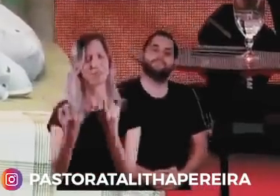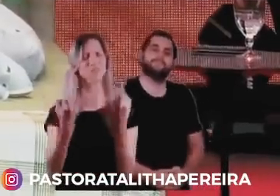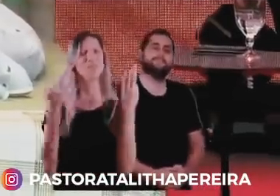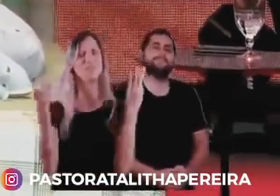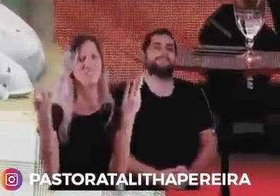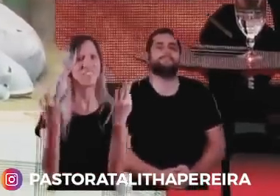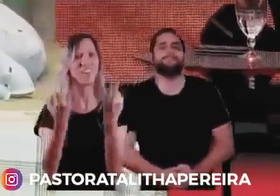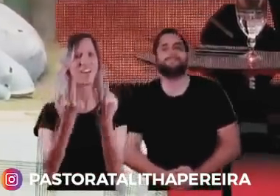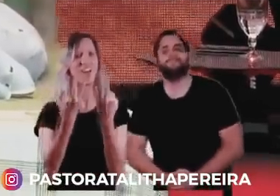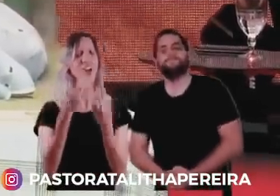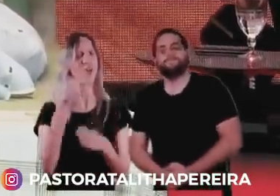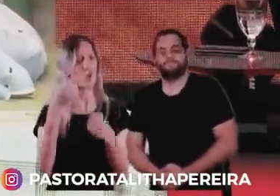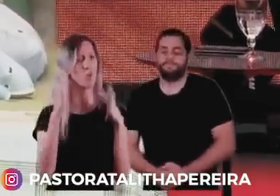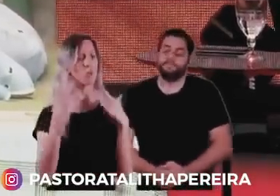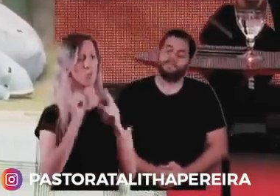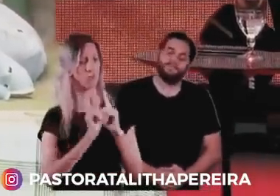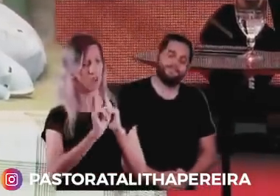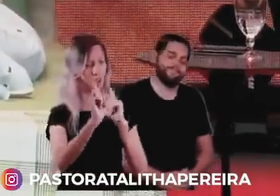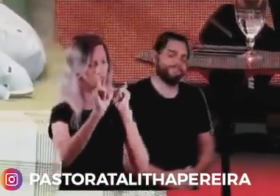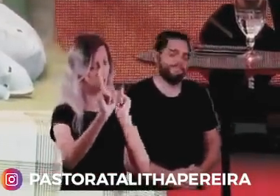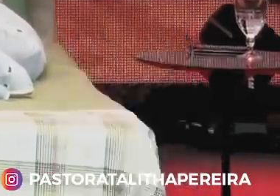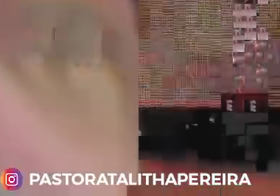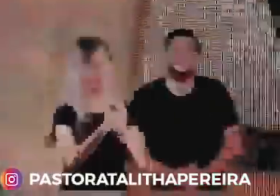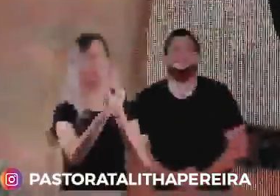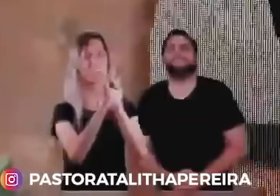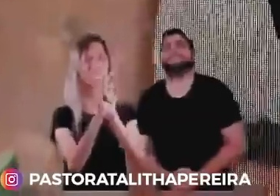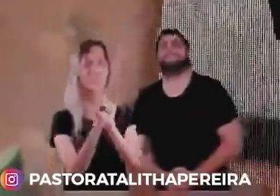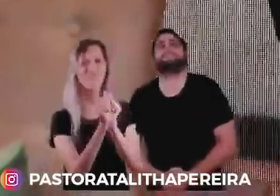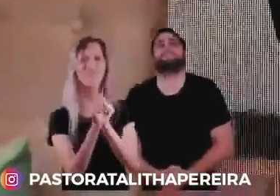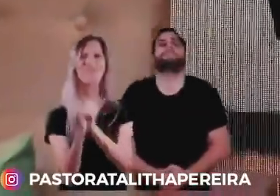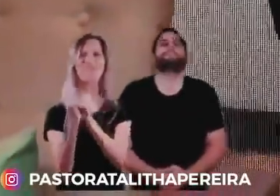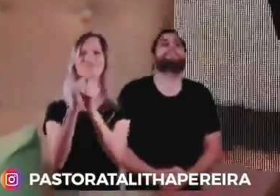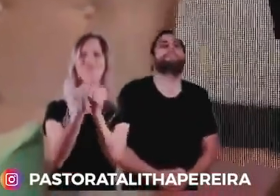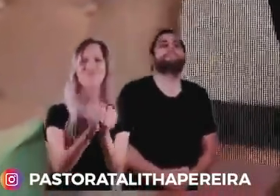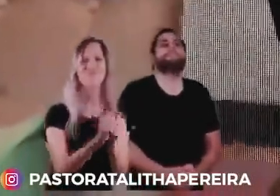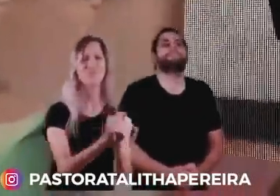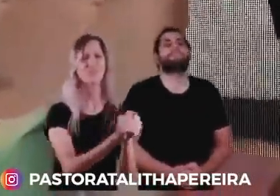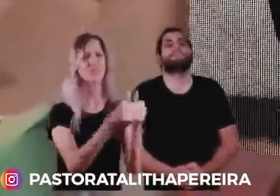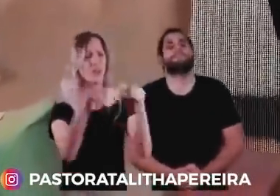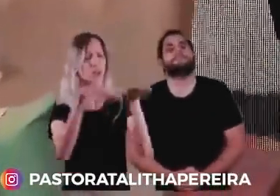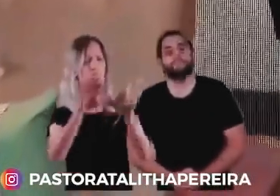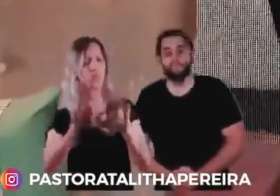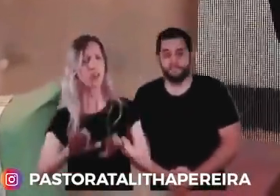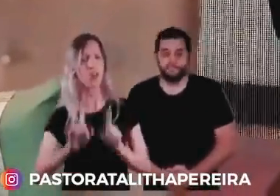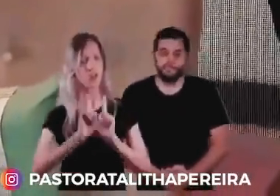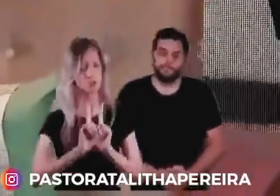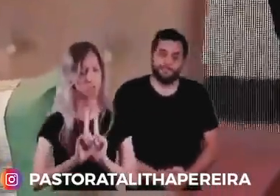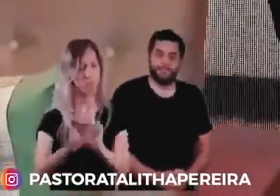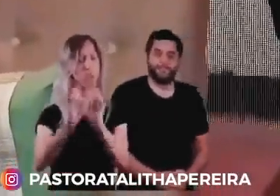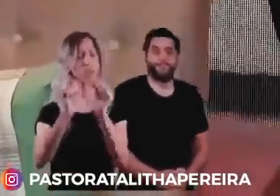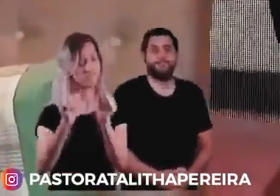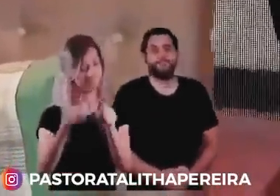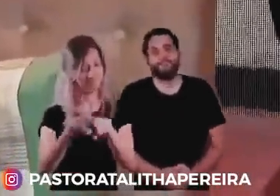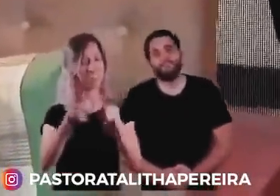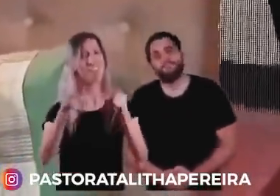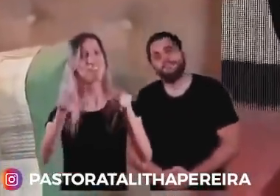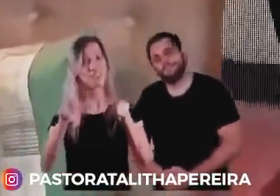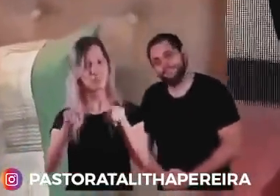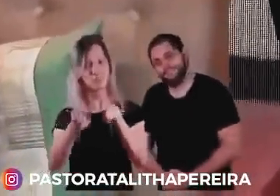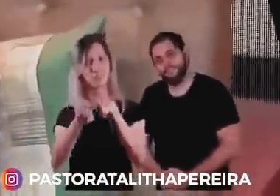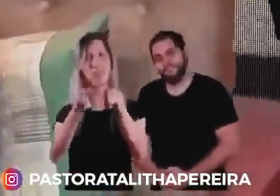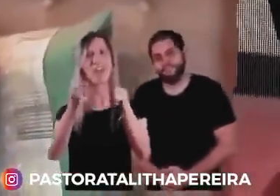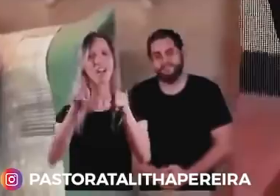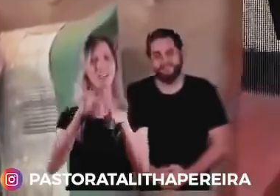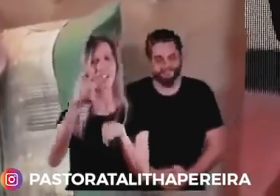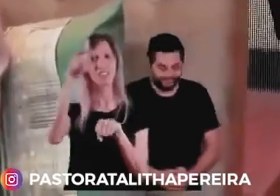Para onde tu fores, irei, onde tu repousares, repousarei. O